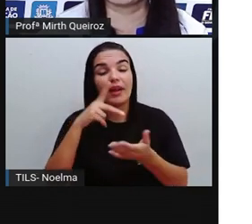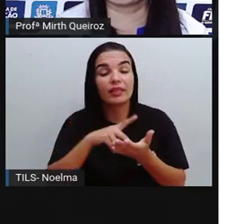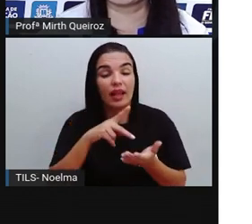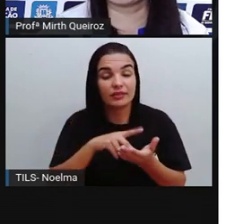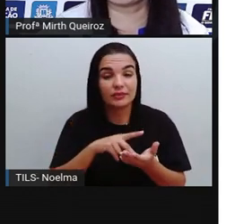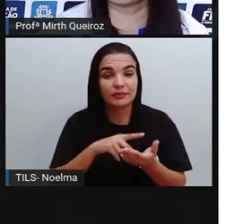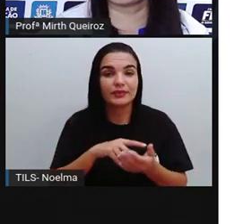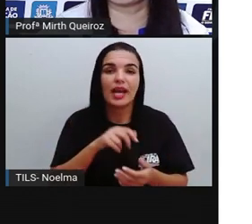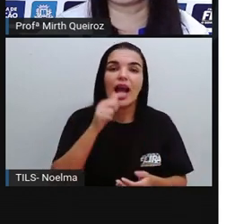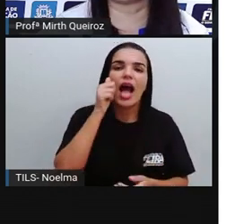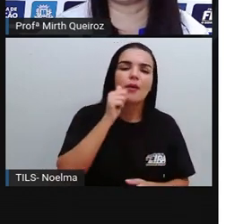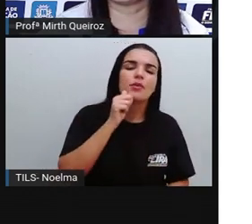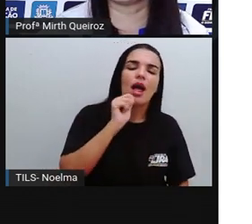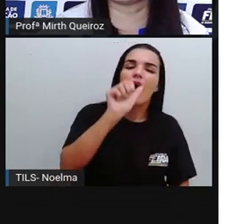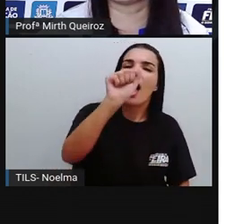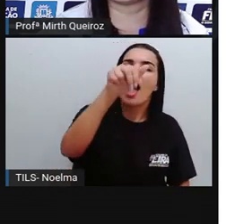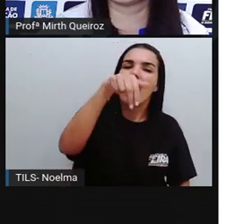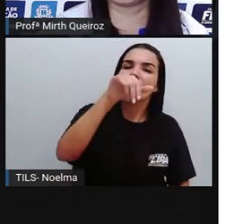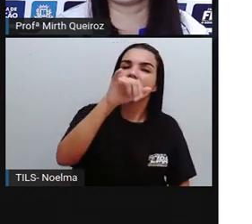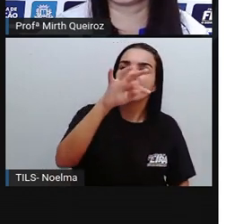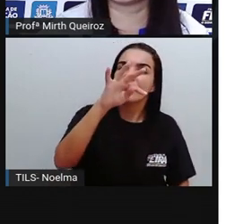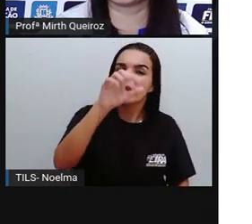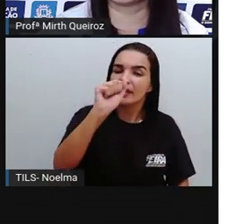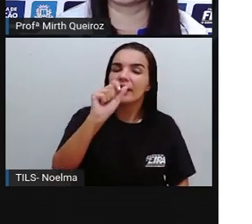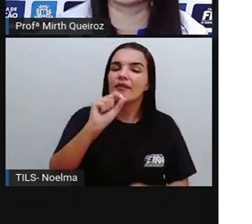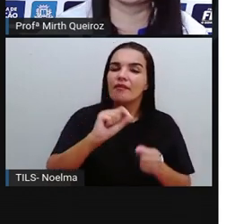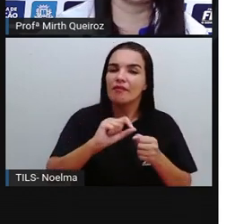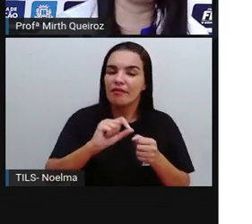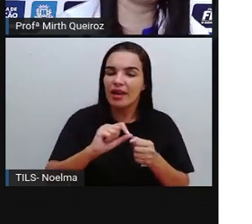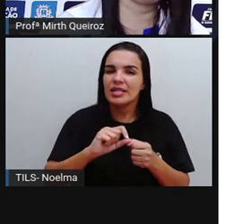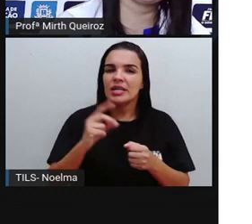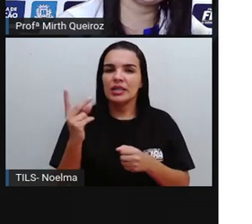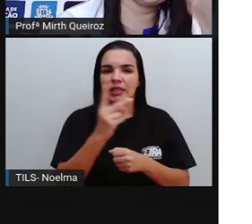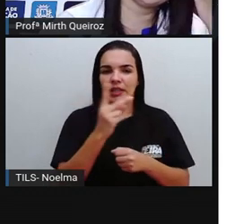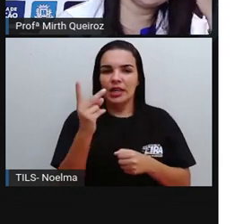gente vê a presença